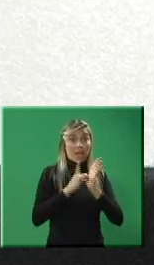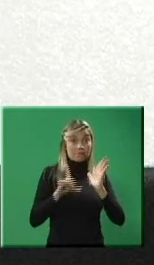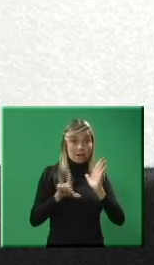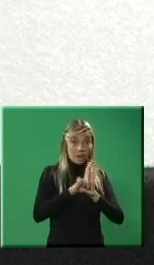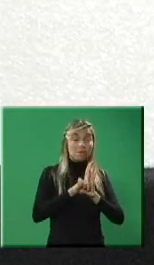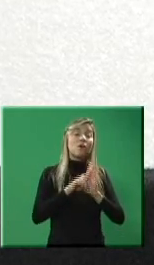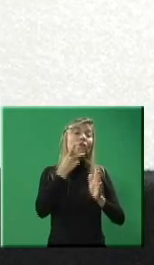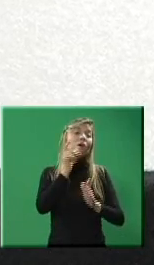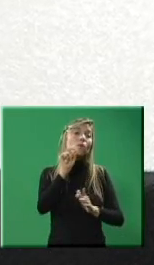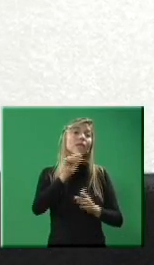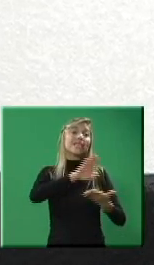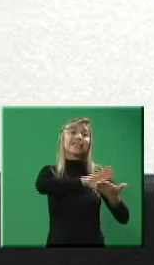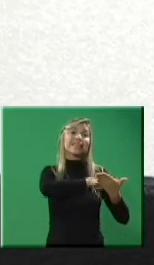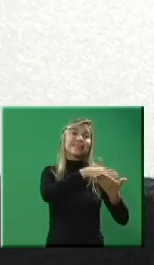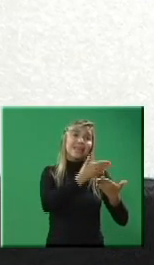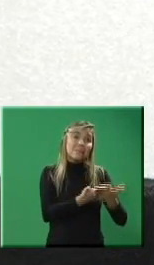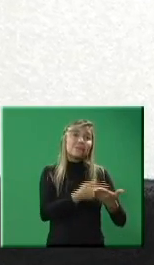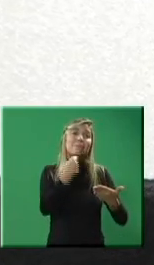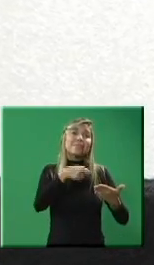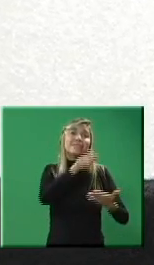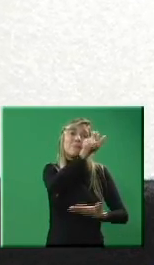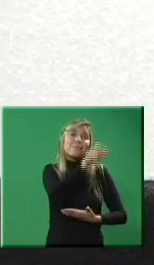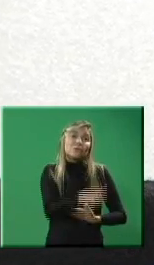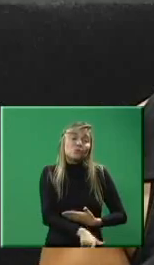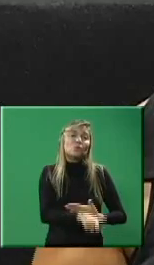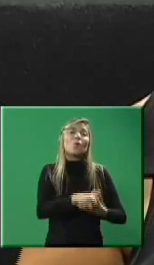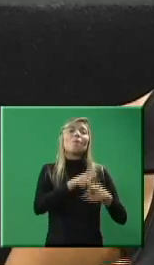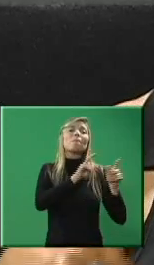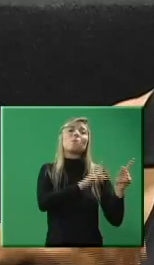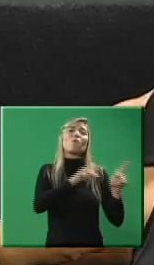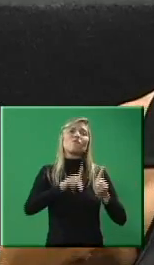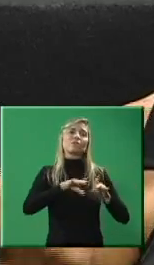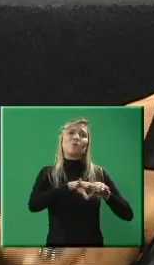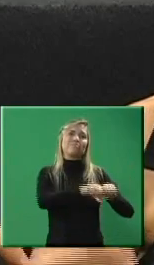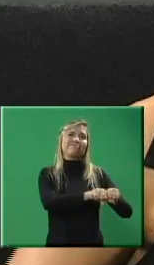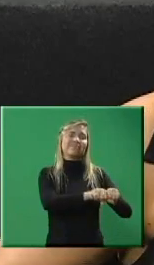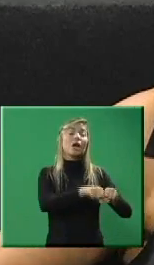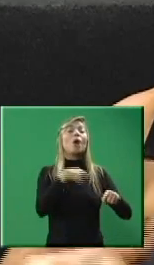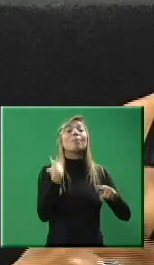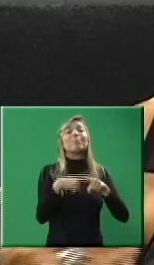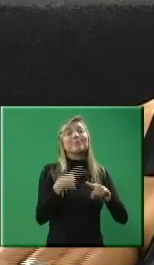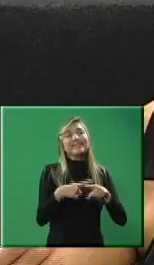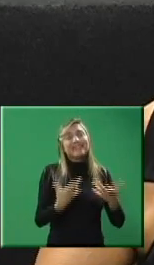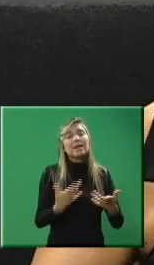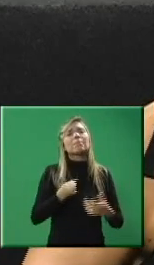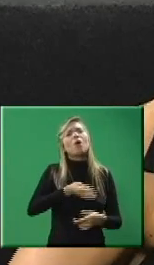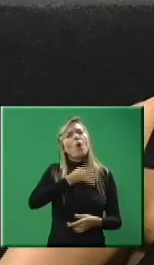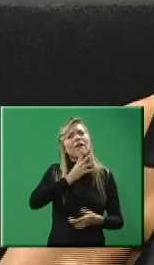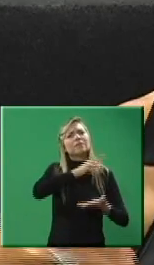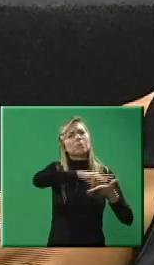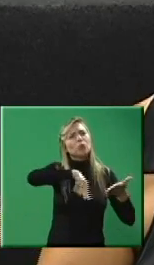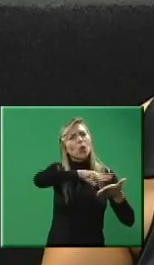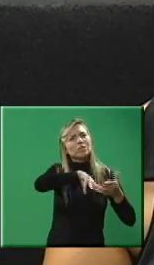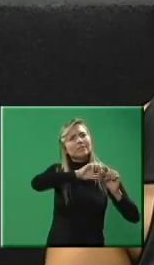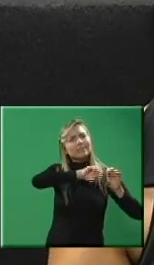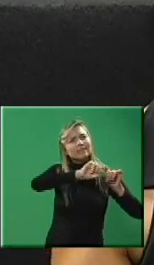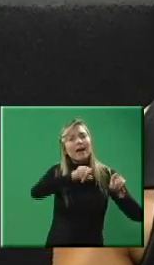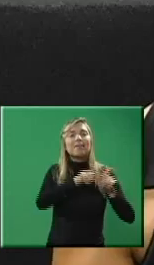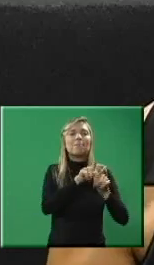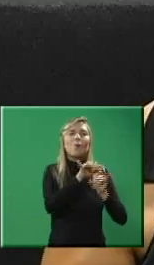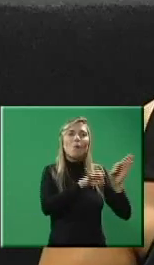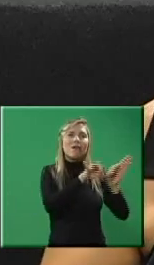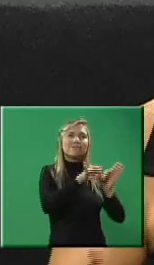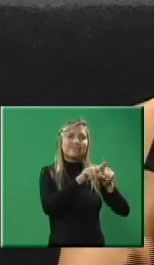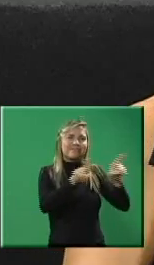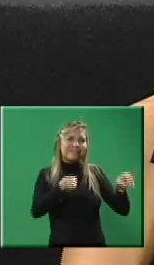diz que o intérprete deve ser alguém licenciado, para que ele conheça de metodologias, de organização